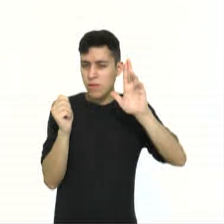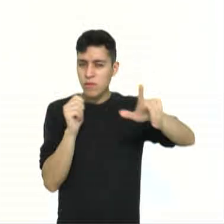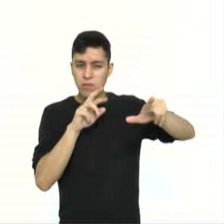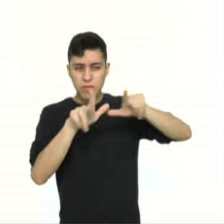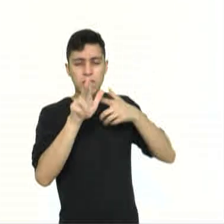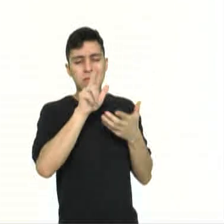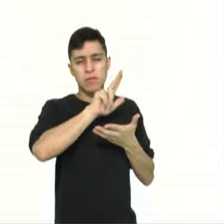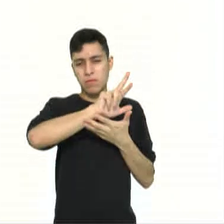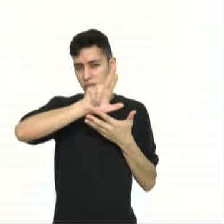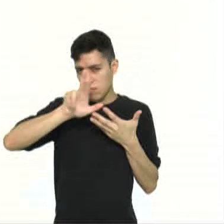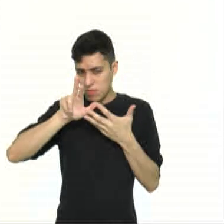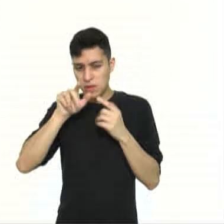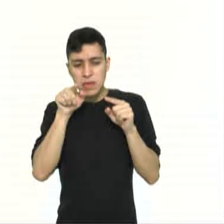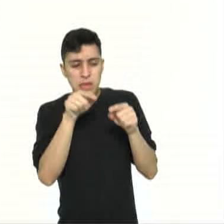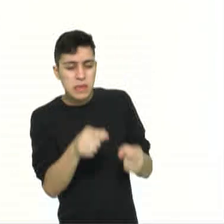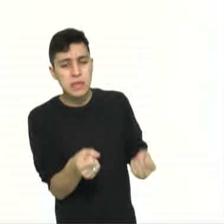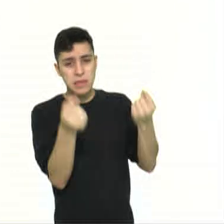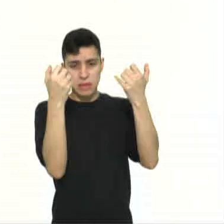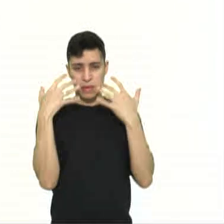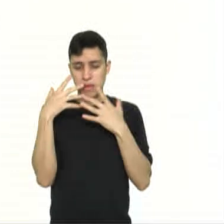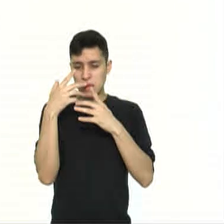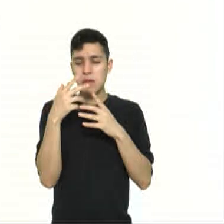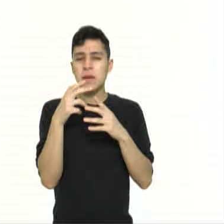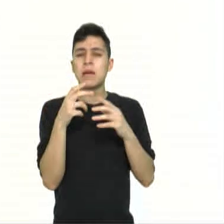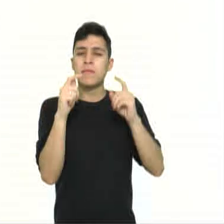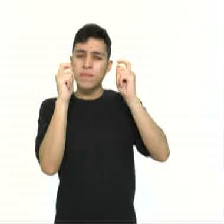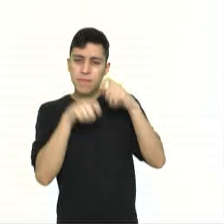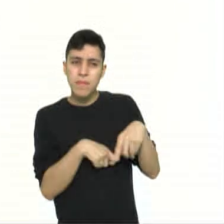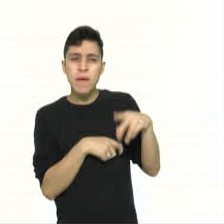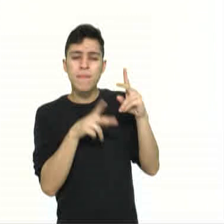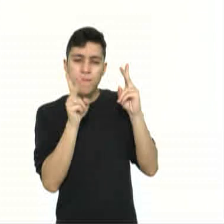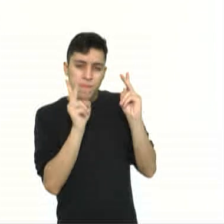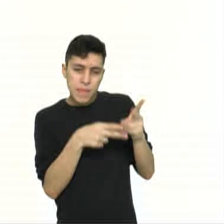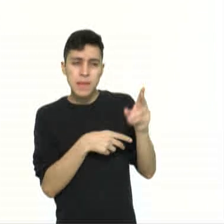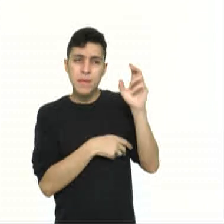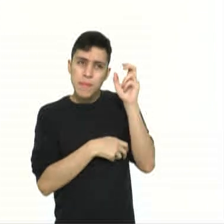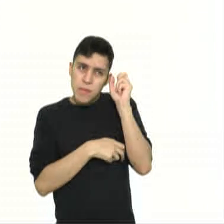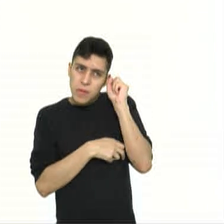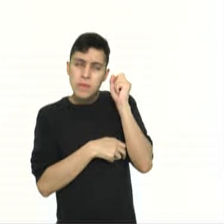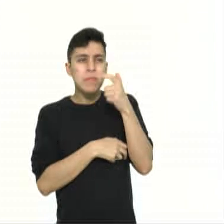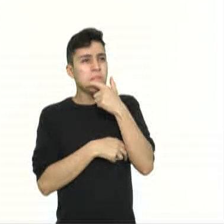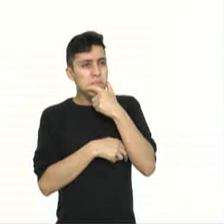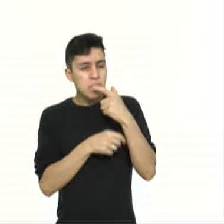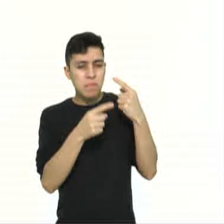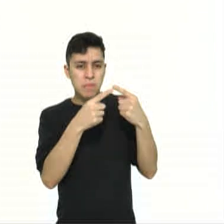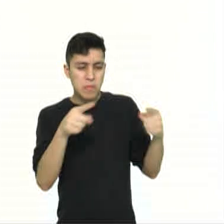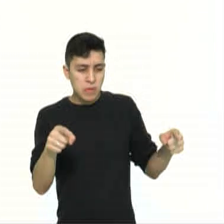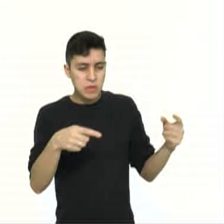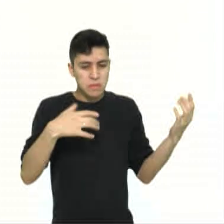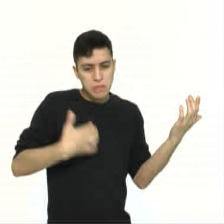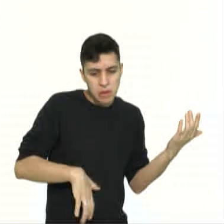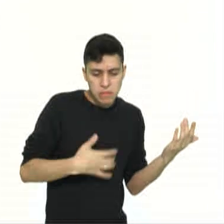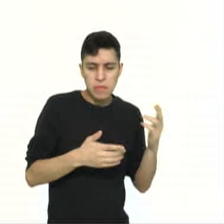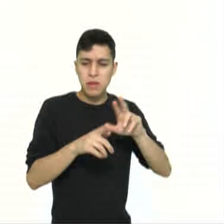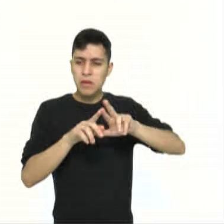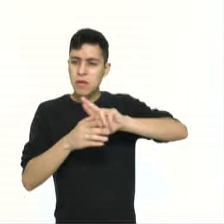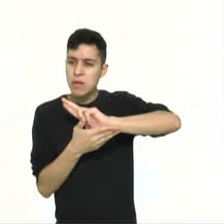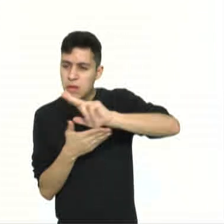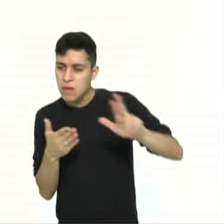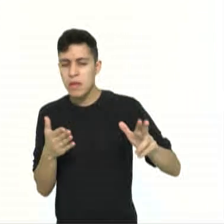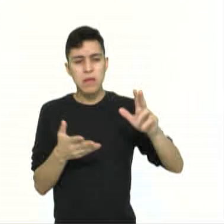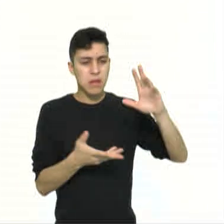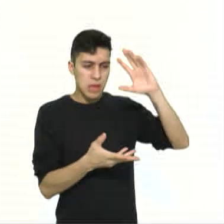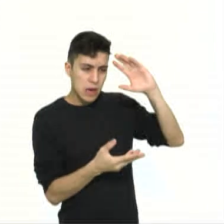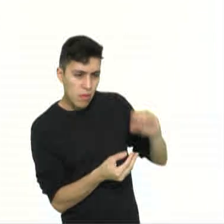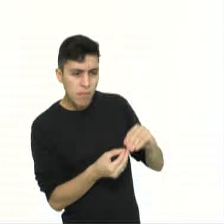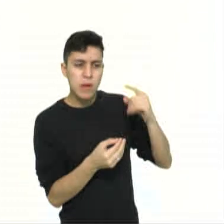Isso justifica o fato de ouvir a mesma música tocada em instrumentos musicais diferentes,